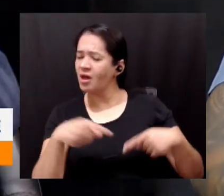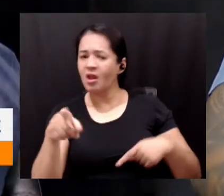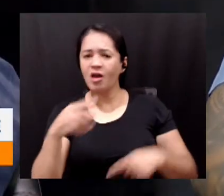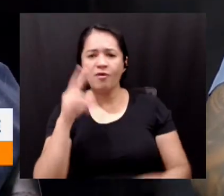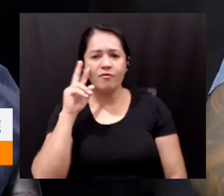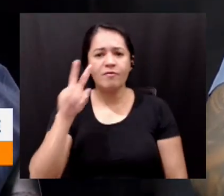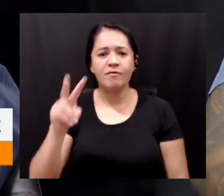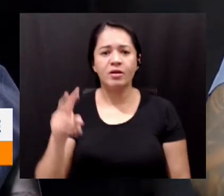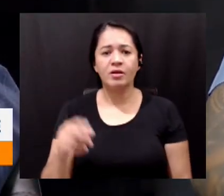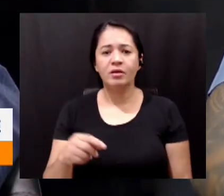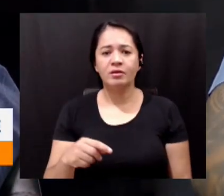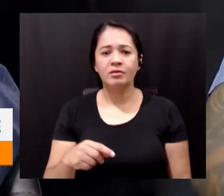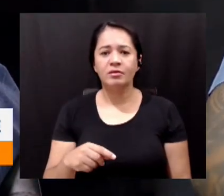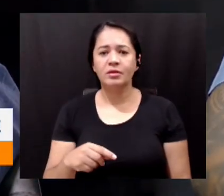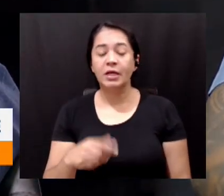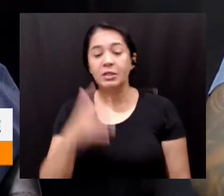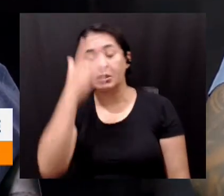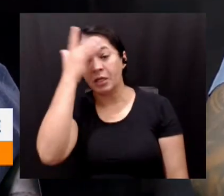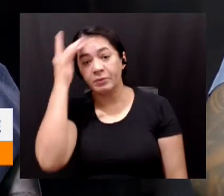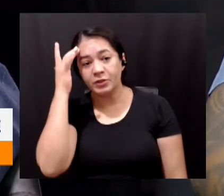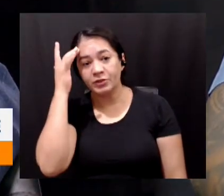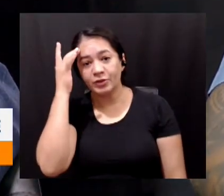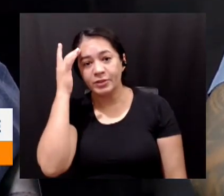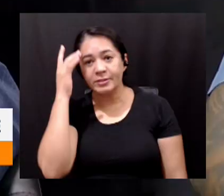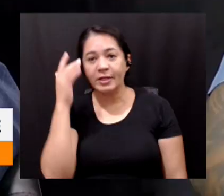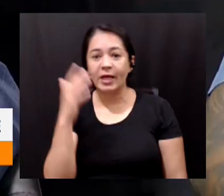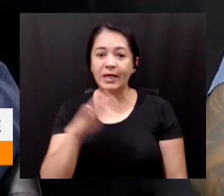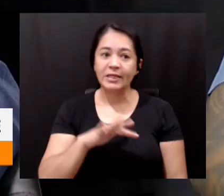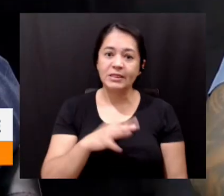vezes a pessoa que não tem essa